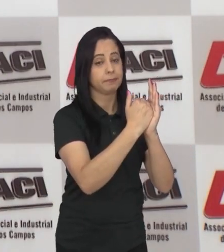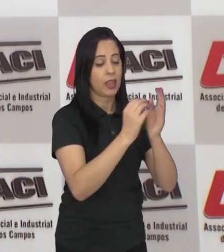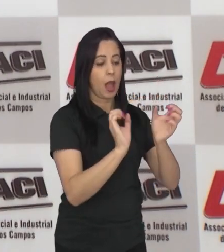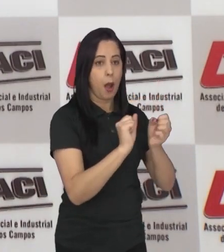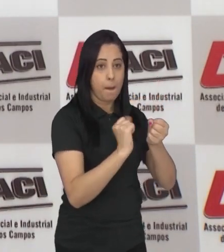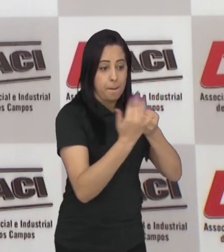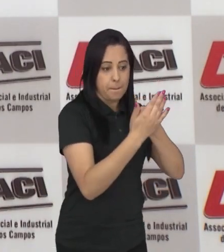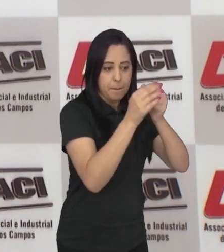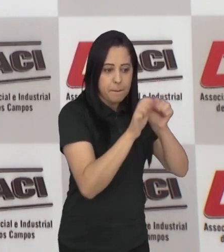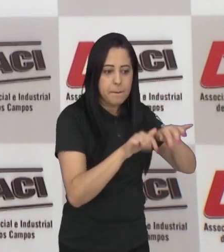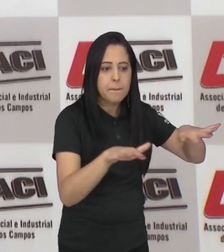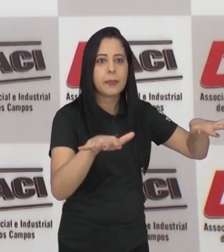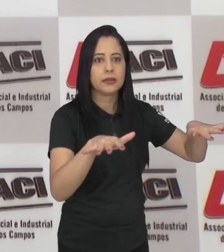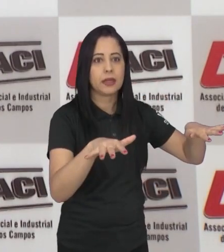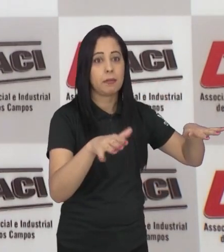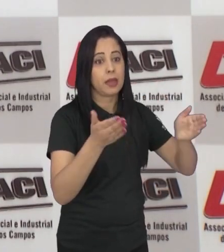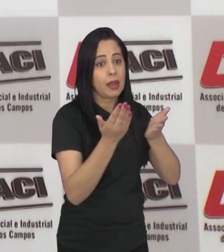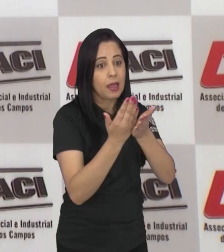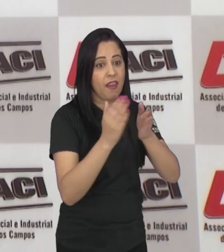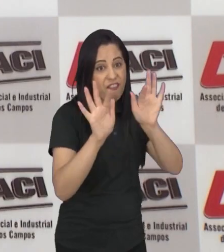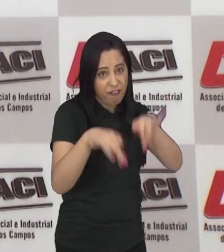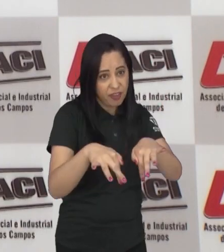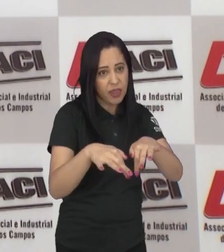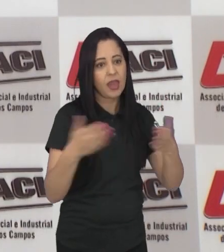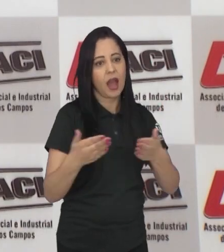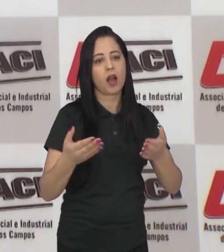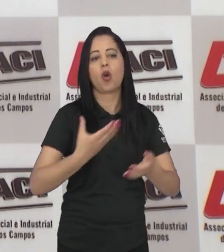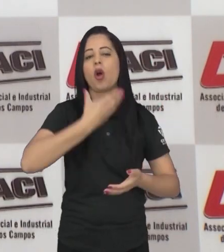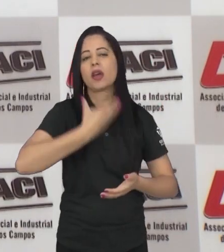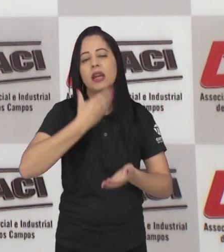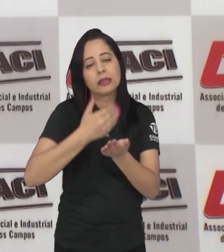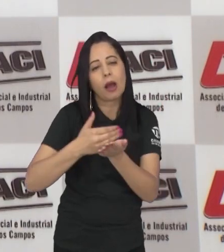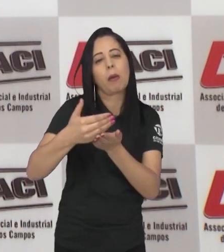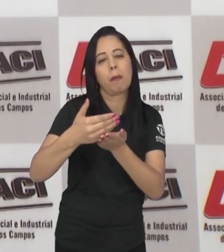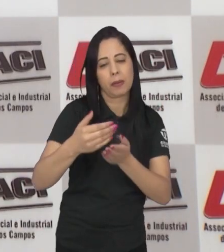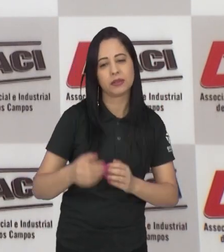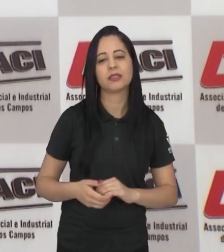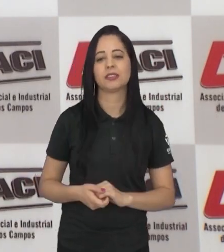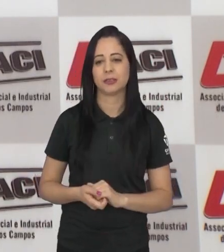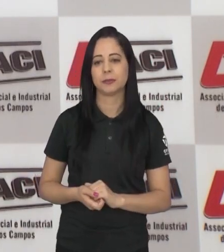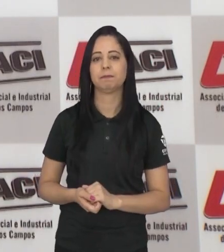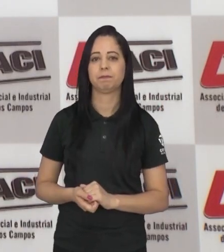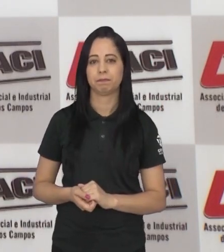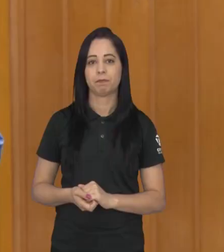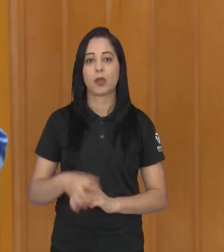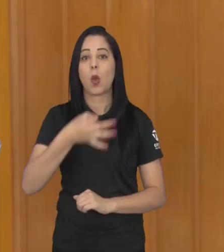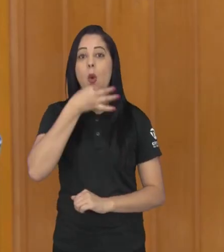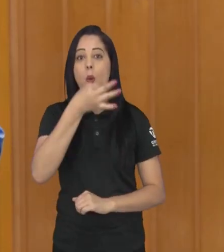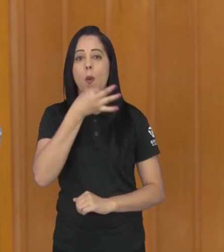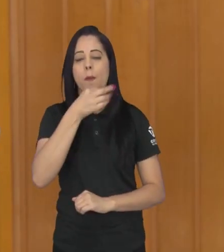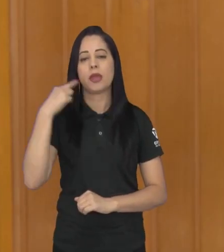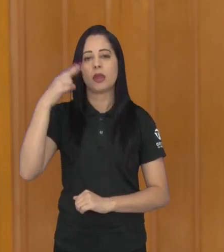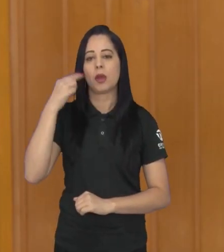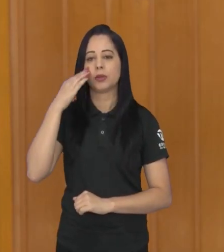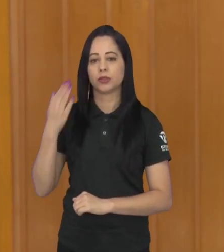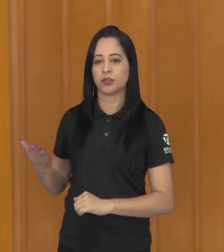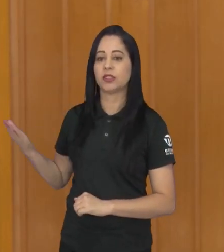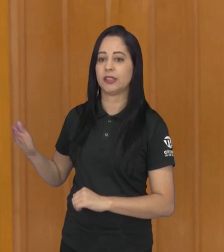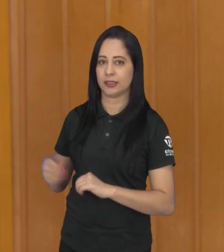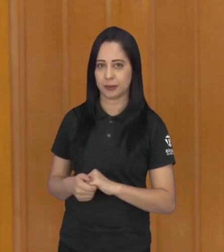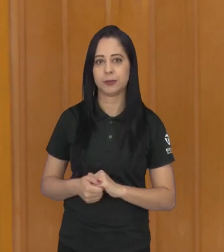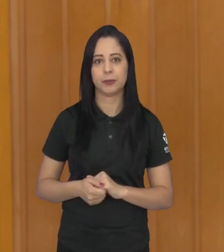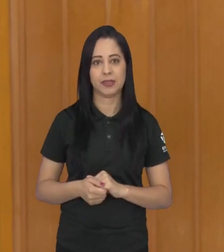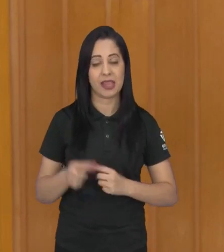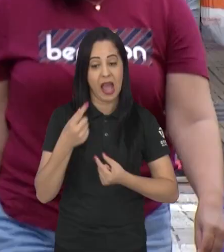saiu de um período de pandemia, situação tão difícil para as empresas, então o Natal está sendo uma data muito esperada por todos os comerciantes. Para os parlamentares da